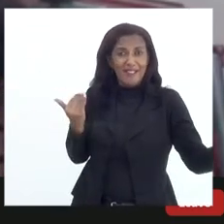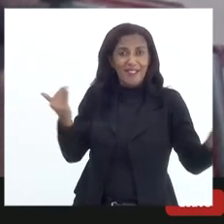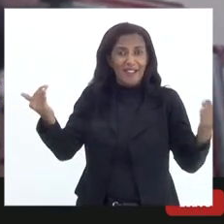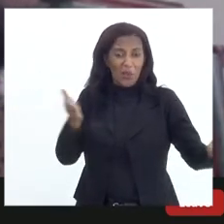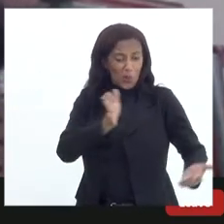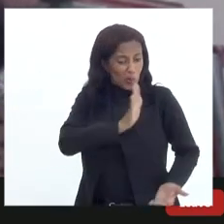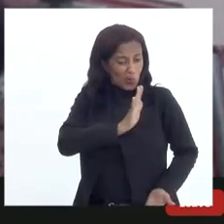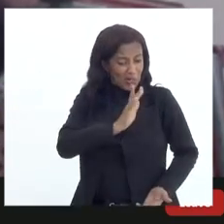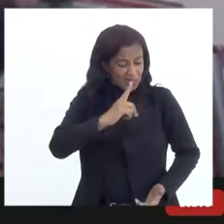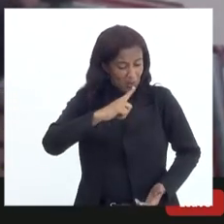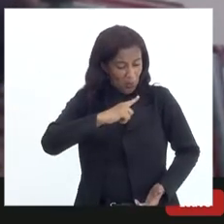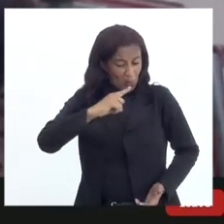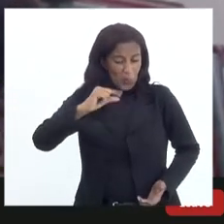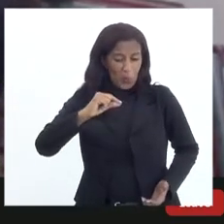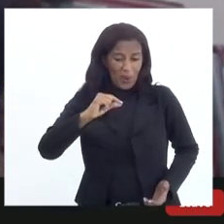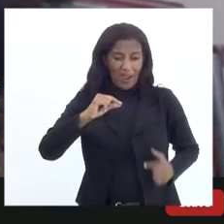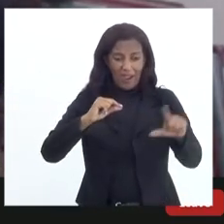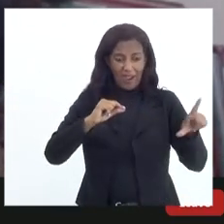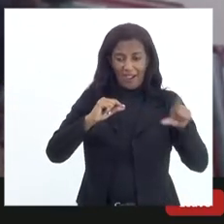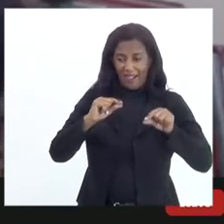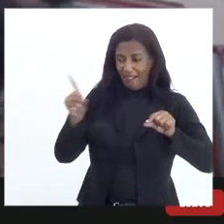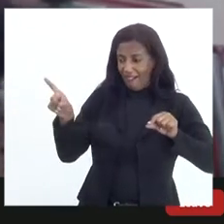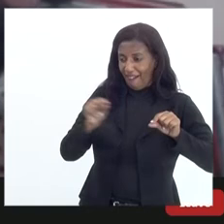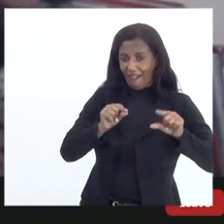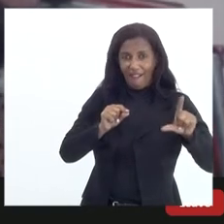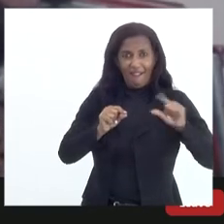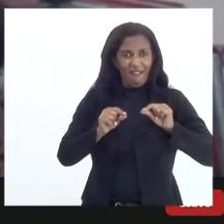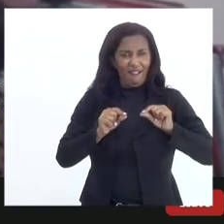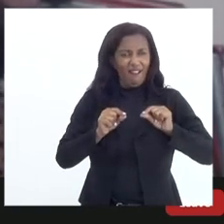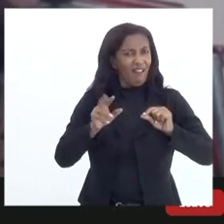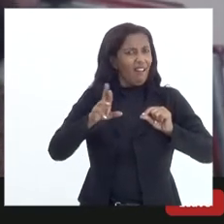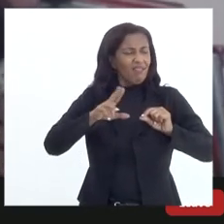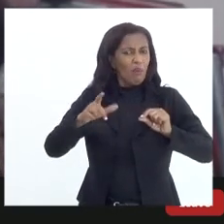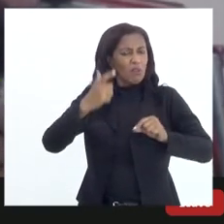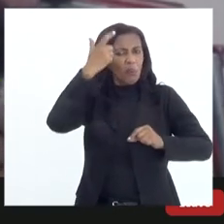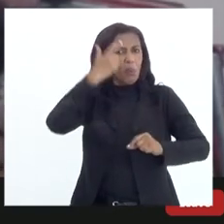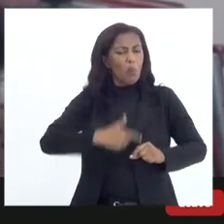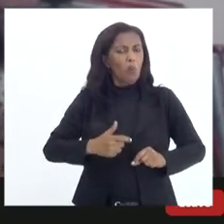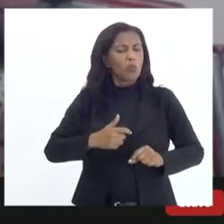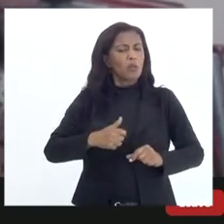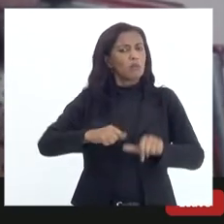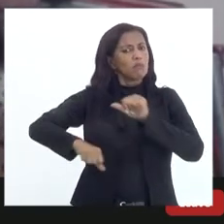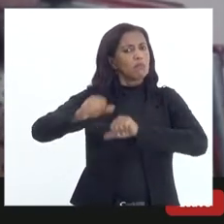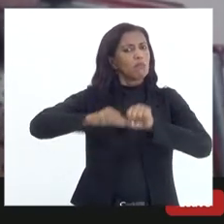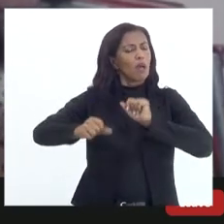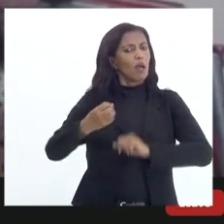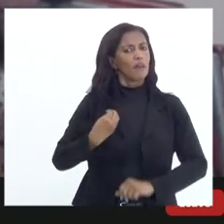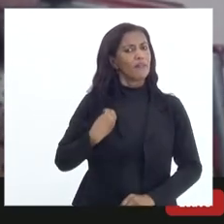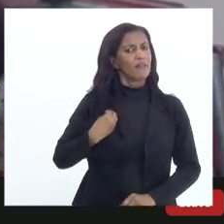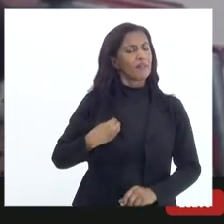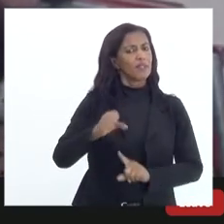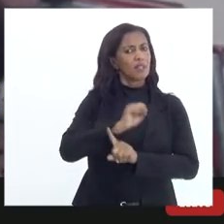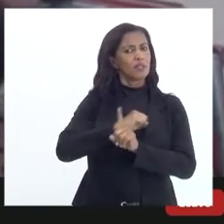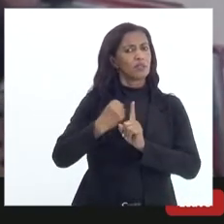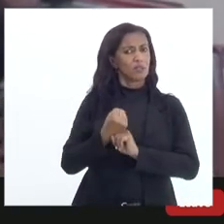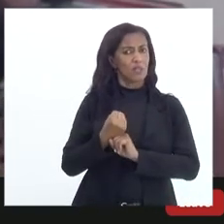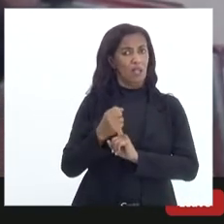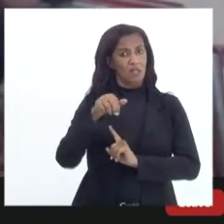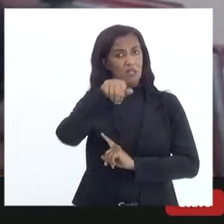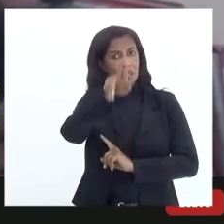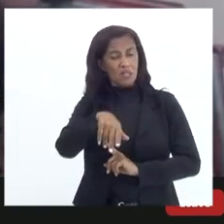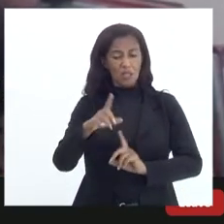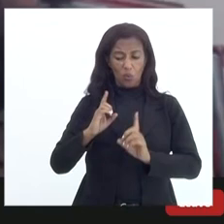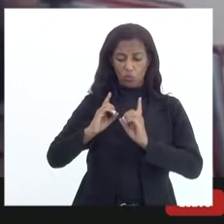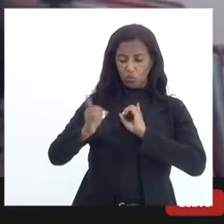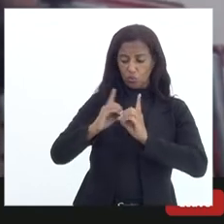é isso que define a nossa militância, né? A nossa postura na sociedade, e sim o diálogo, para que todos tenham